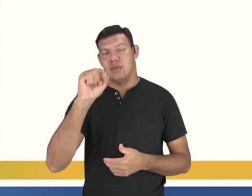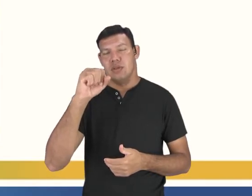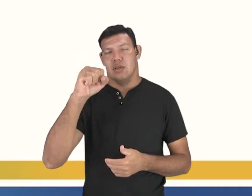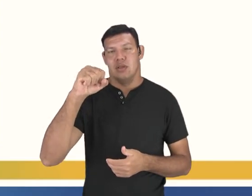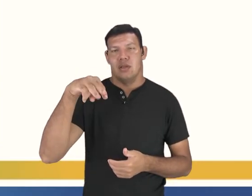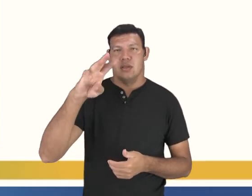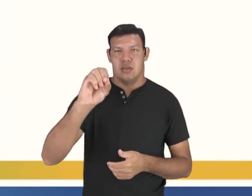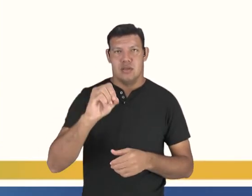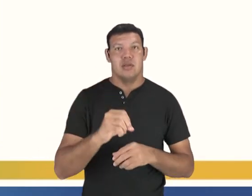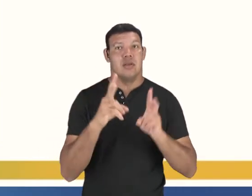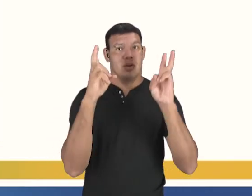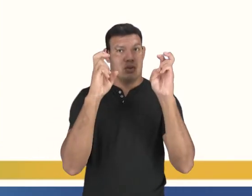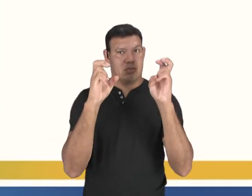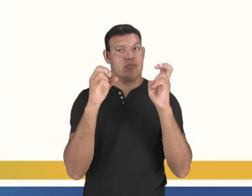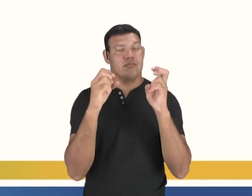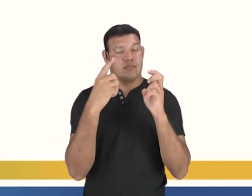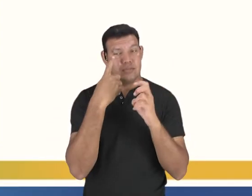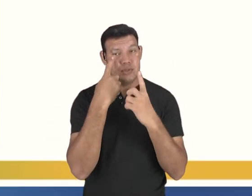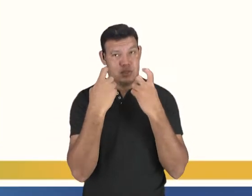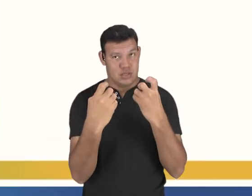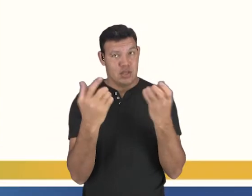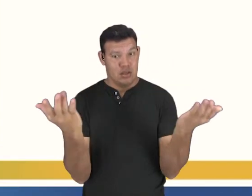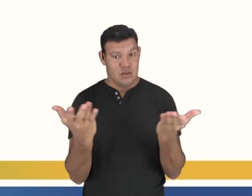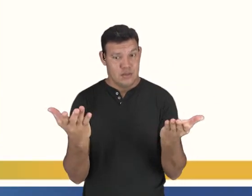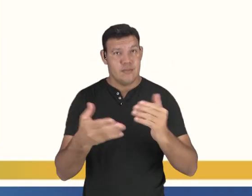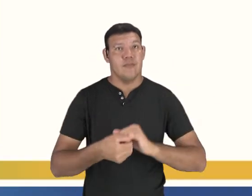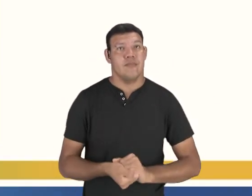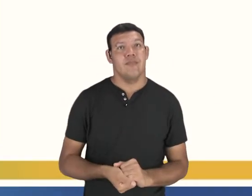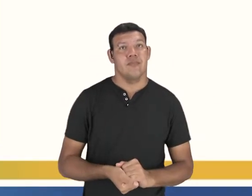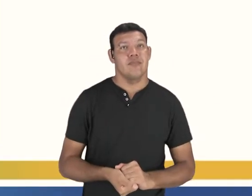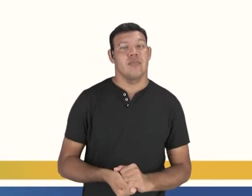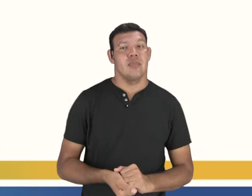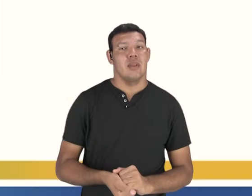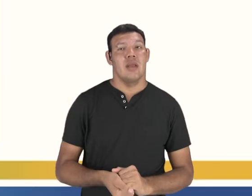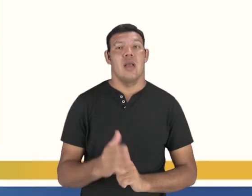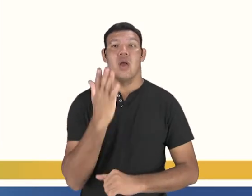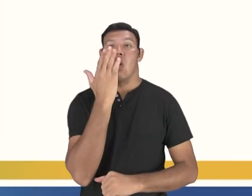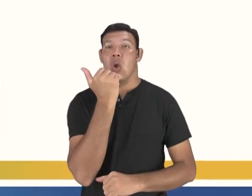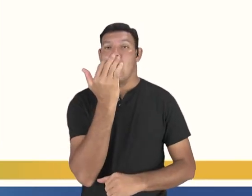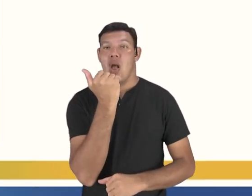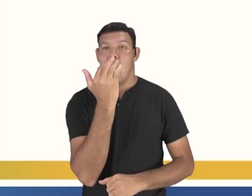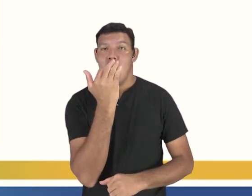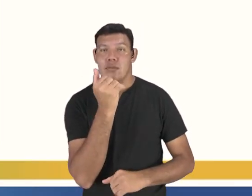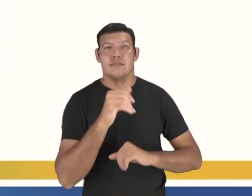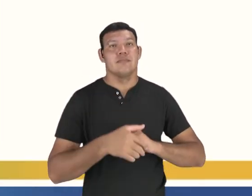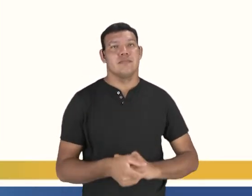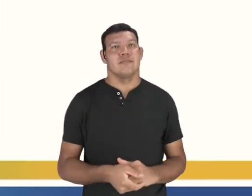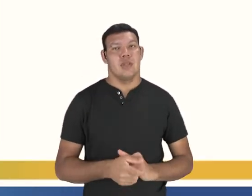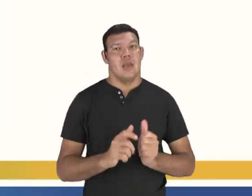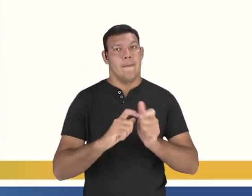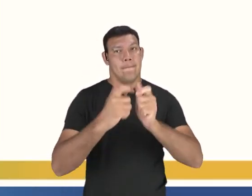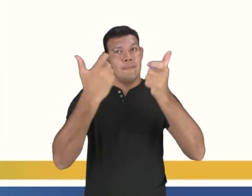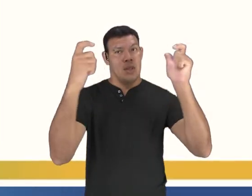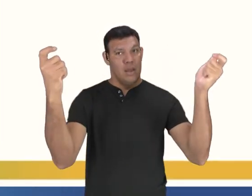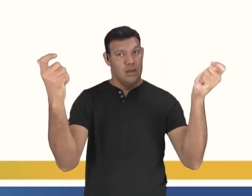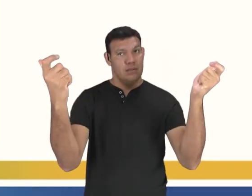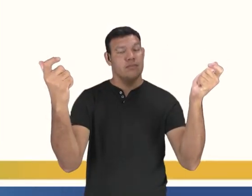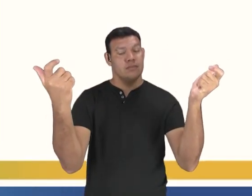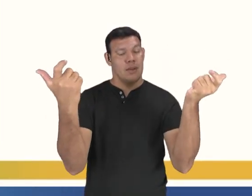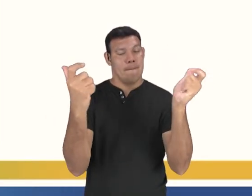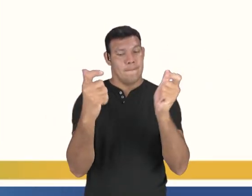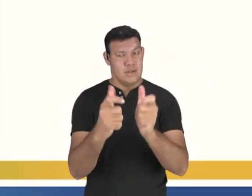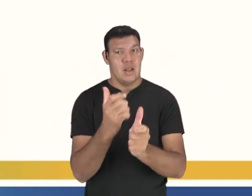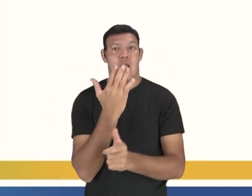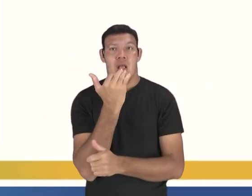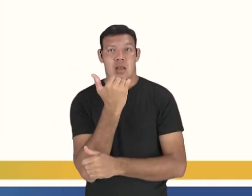Passando um pouquinho agora para um tema muito interessante, é importante que a gente fale aqui, já que a gente está falando de nutrição, né, de macro, de micronutrientes, é